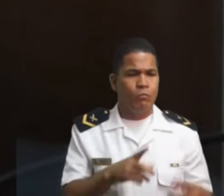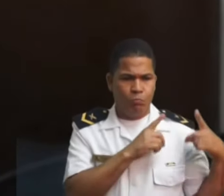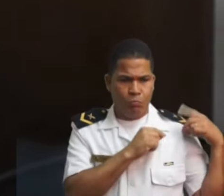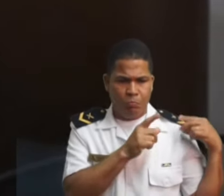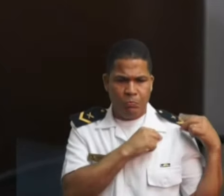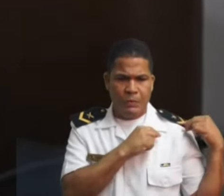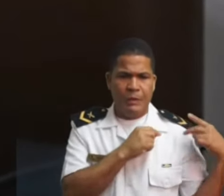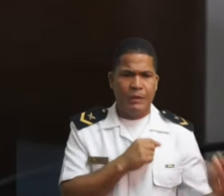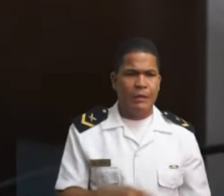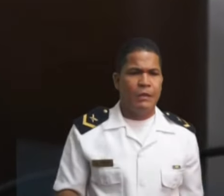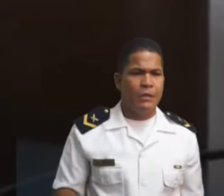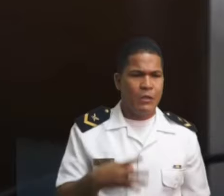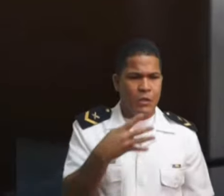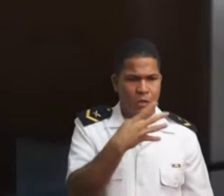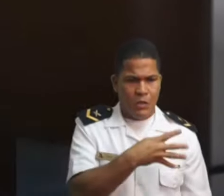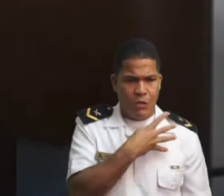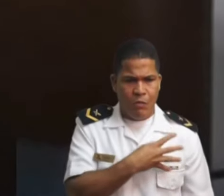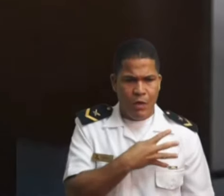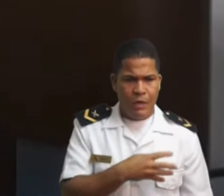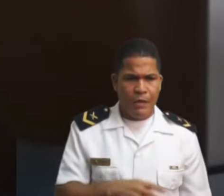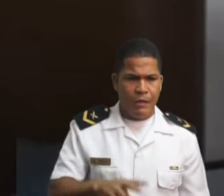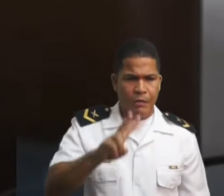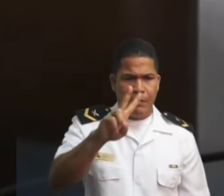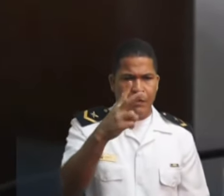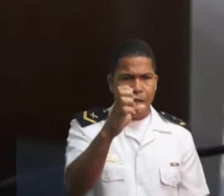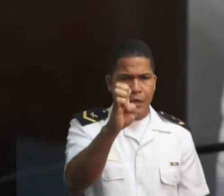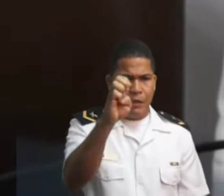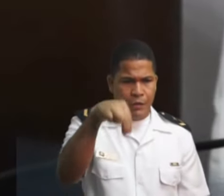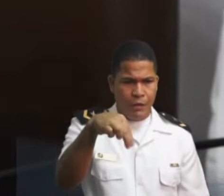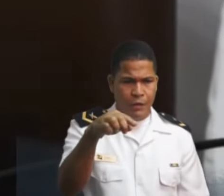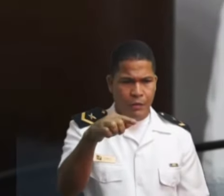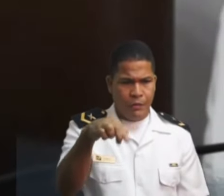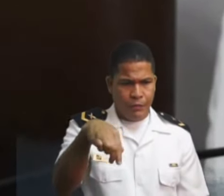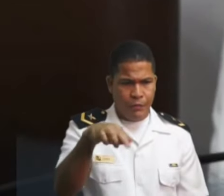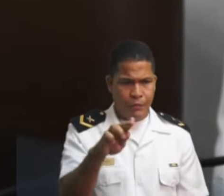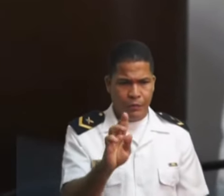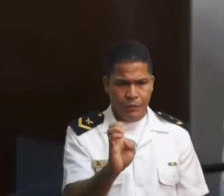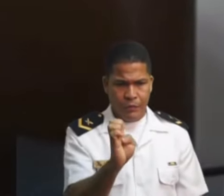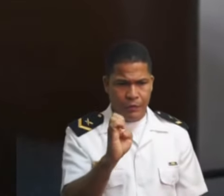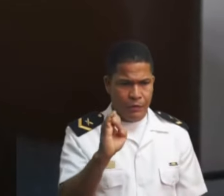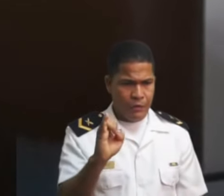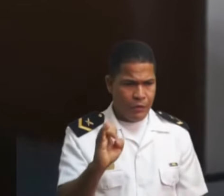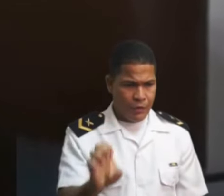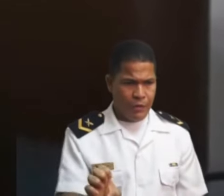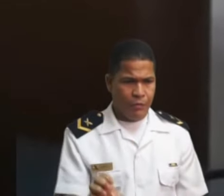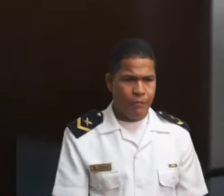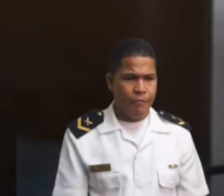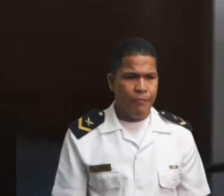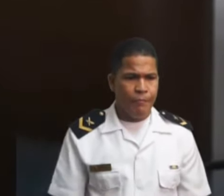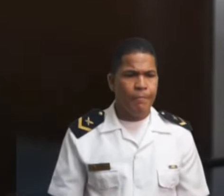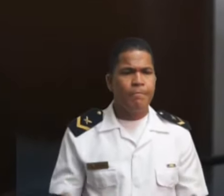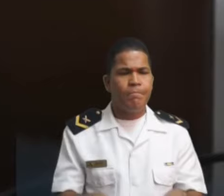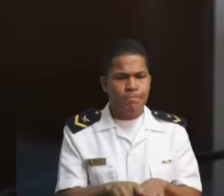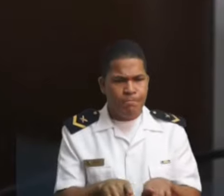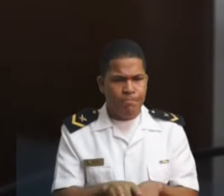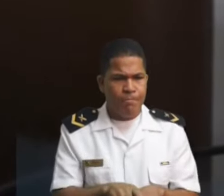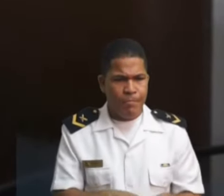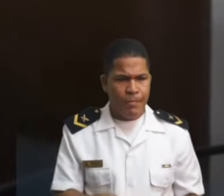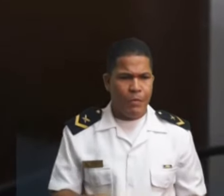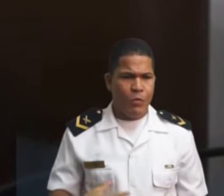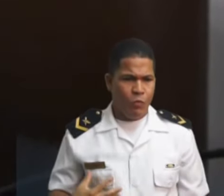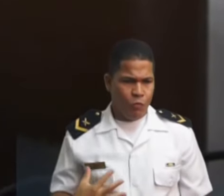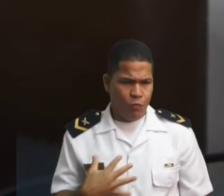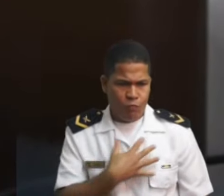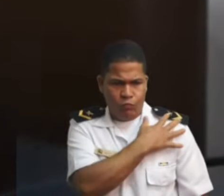esquadra, Cláudio Henrique Melo de Almeida; o senhor comandante-geral do Corpo